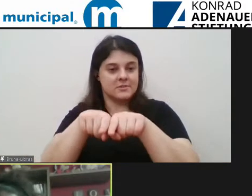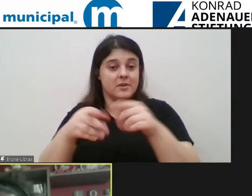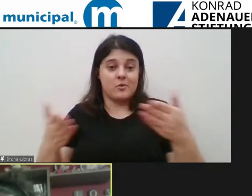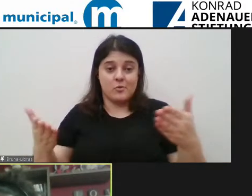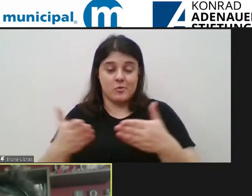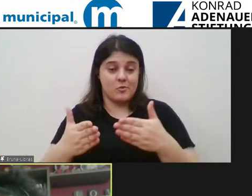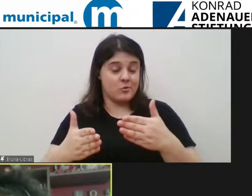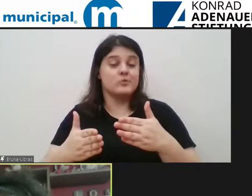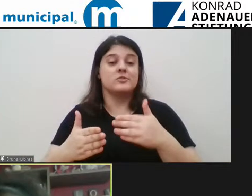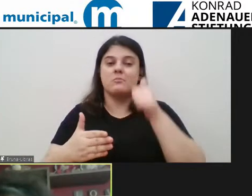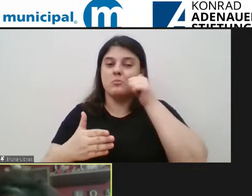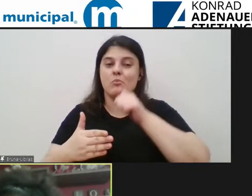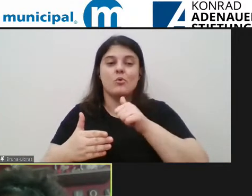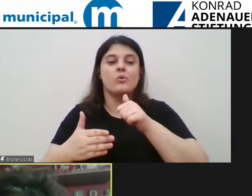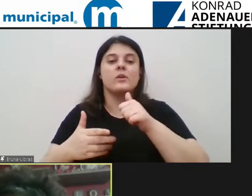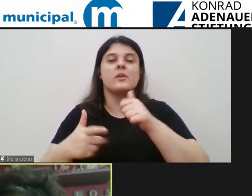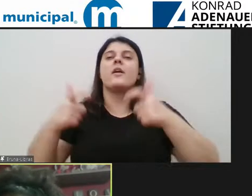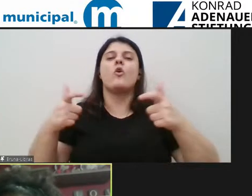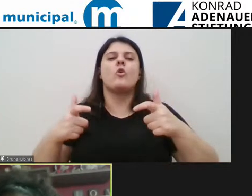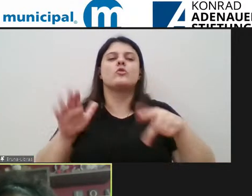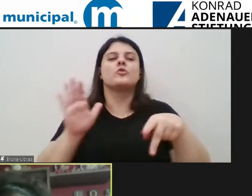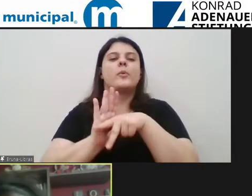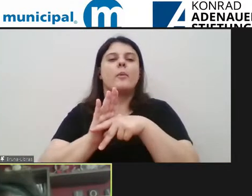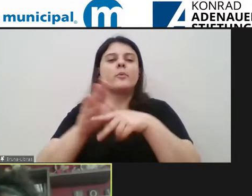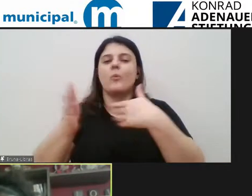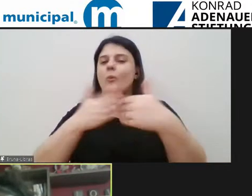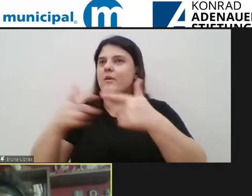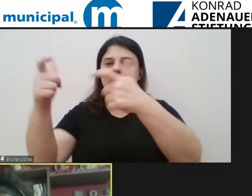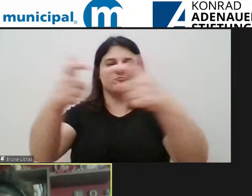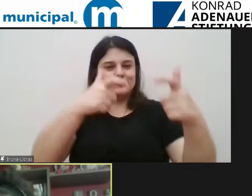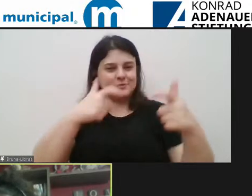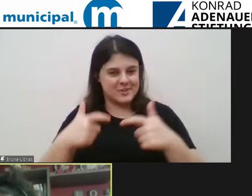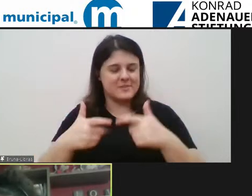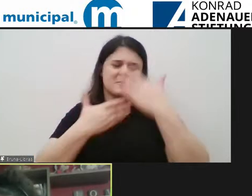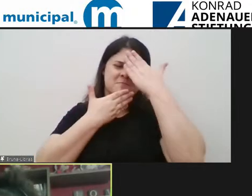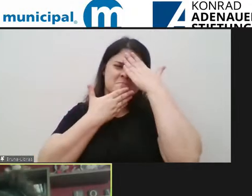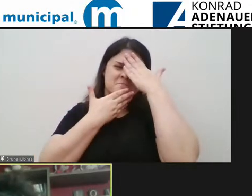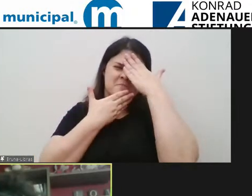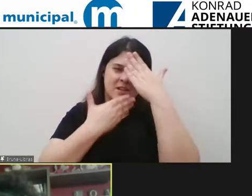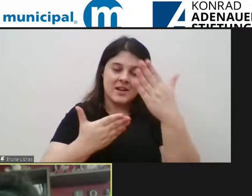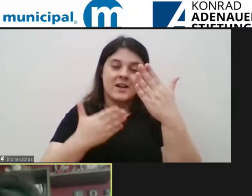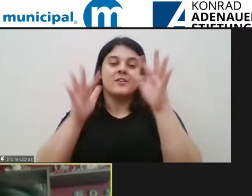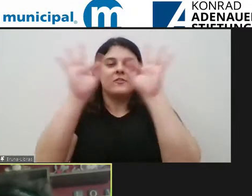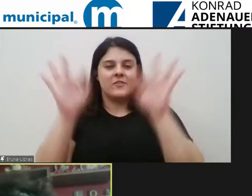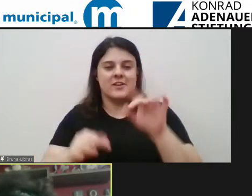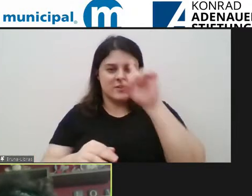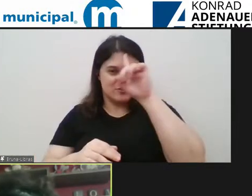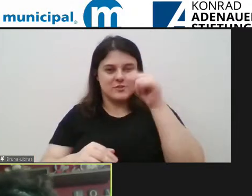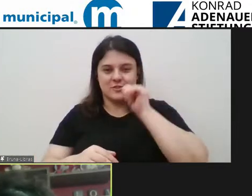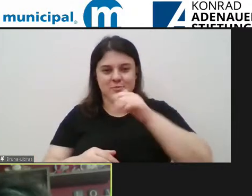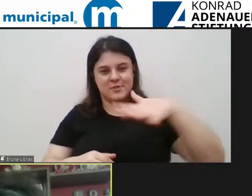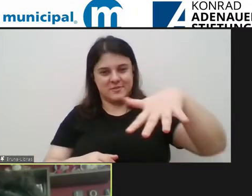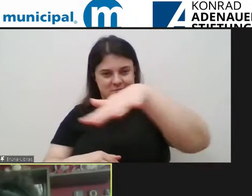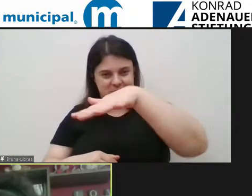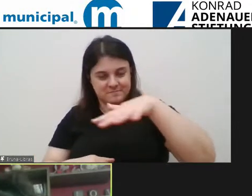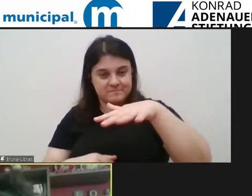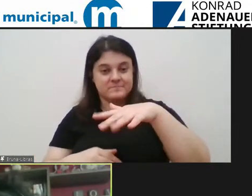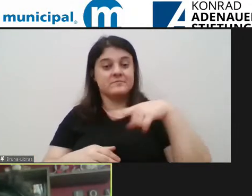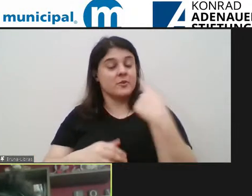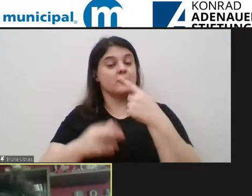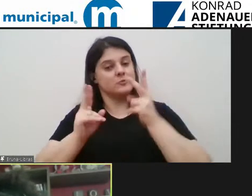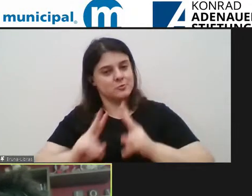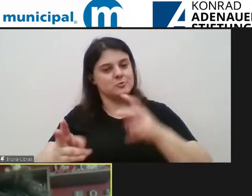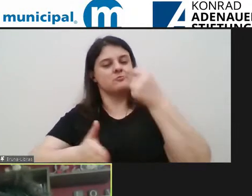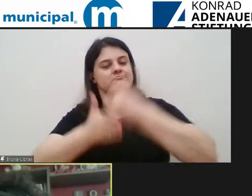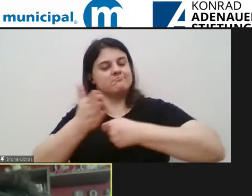os lugar da Mulher em todo lugar que ela deseja estar e a integralidade Feliz Dia das mulheres para todos e que